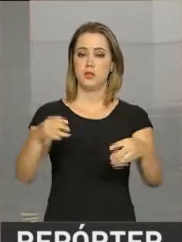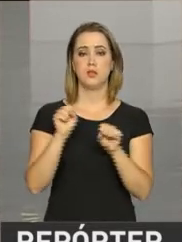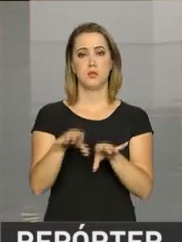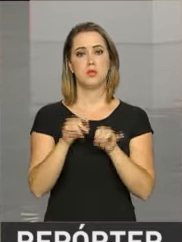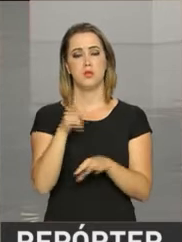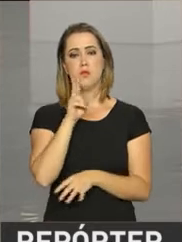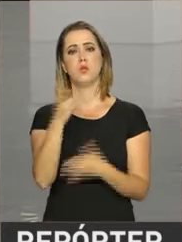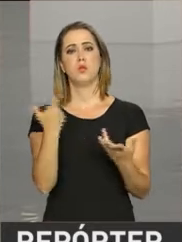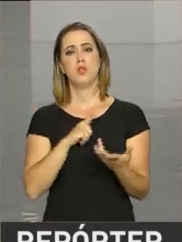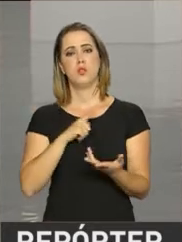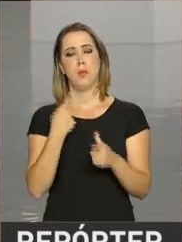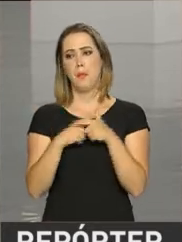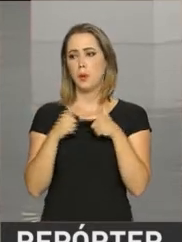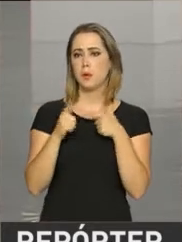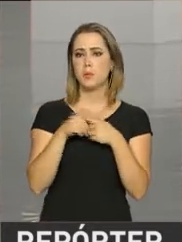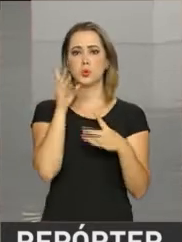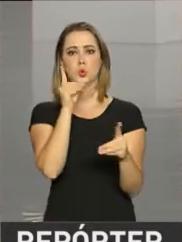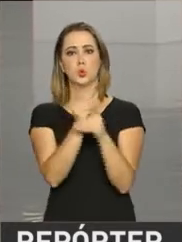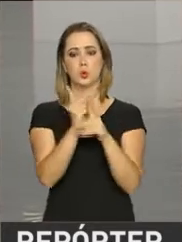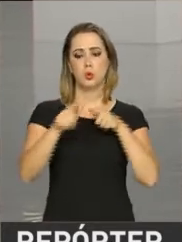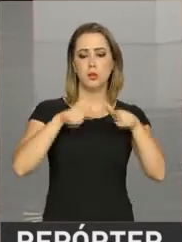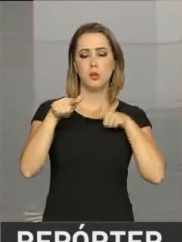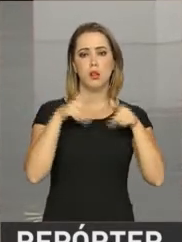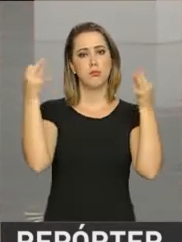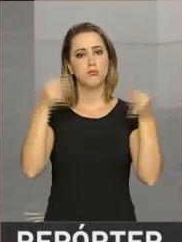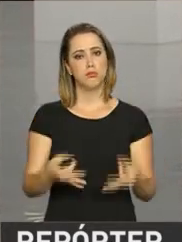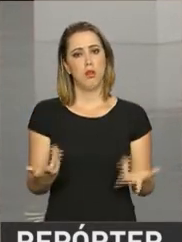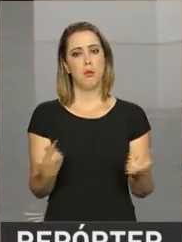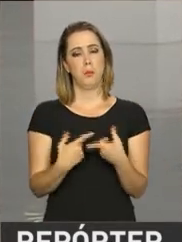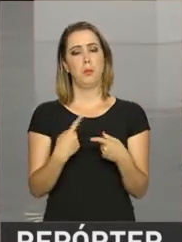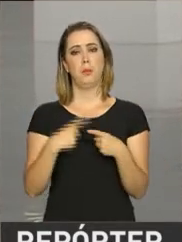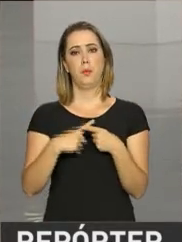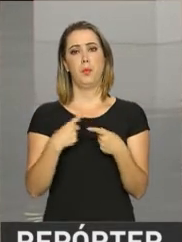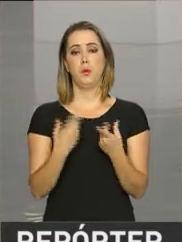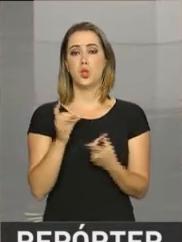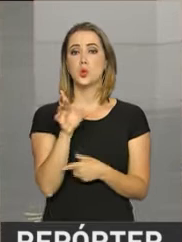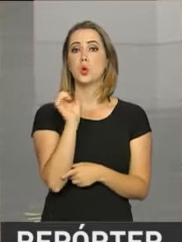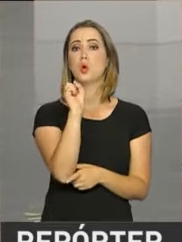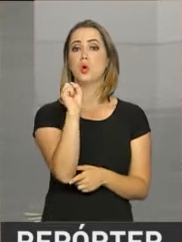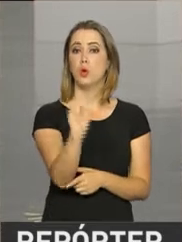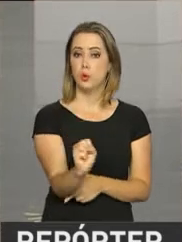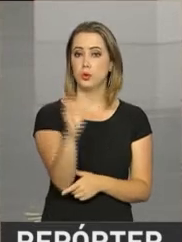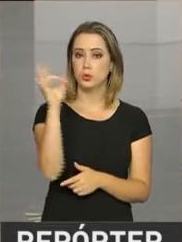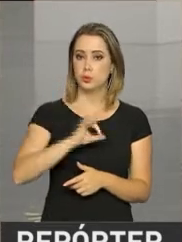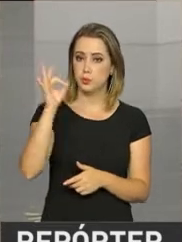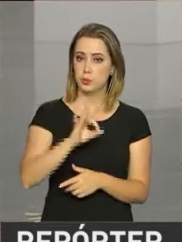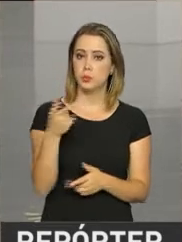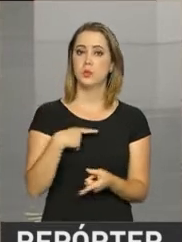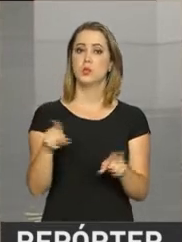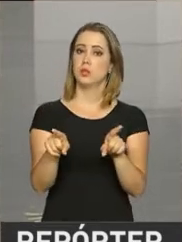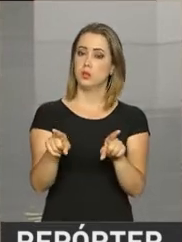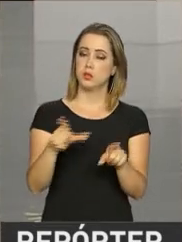dificuldade de encontrar jovens qualificados e que apenas 8% dos estudantes brasileiros do ensino médio estão matriculados também no ensino